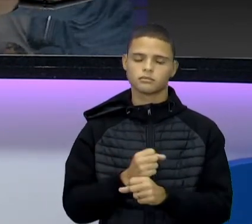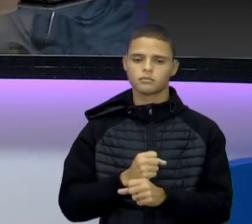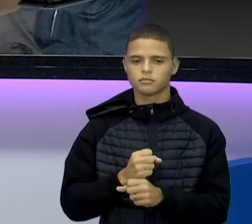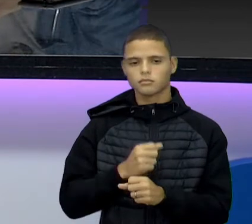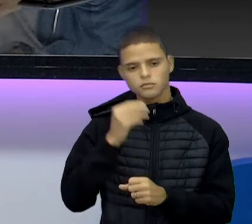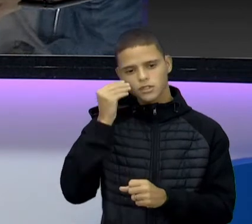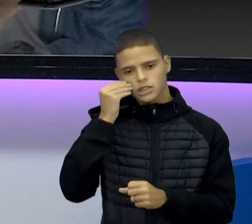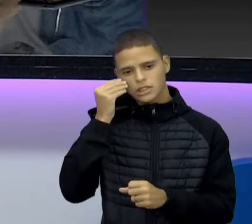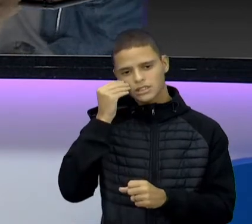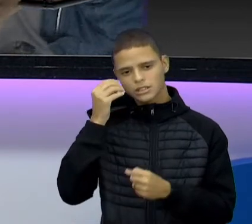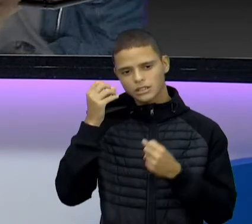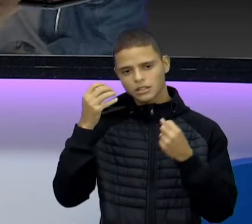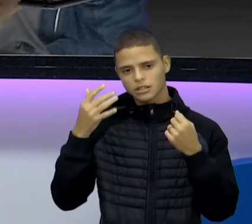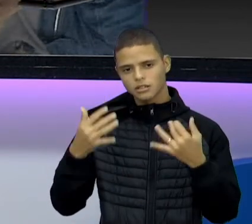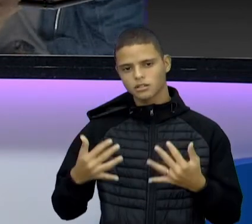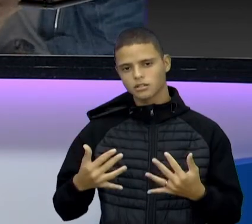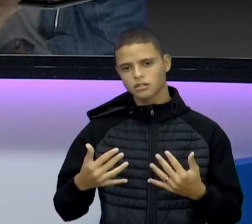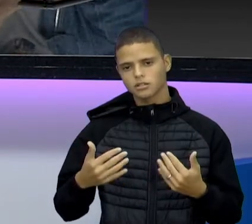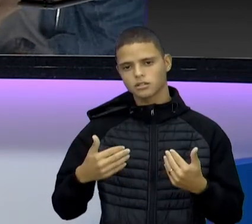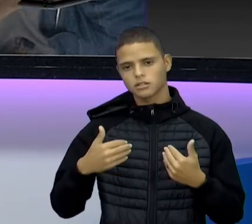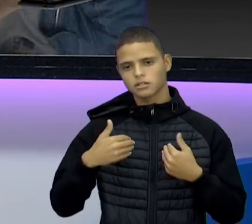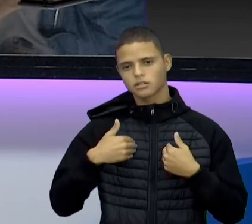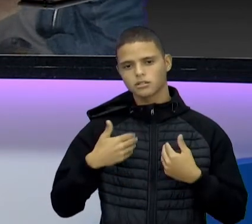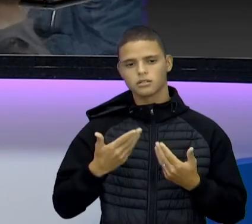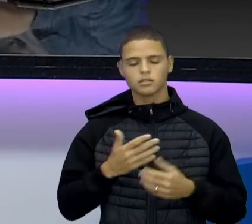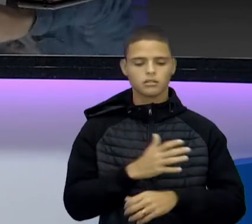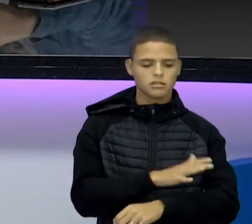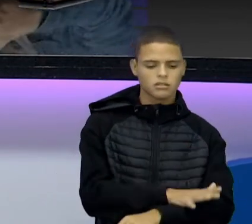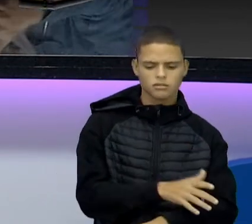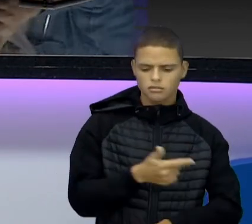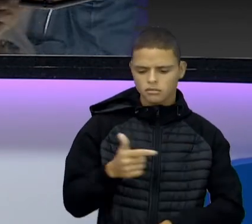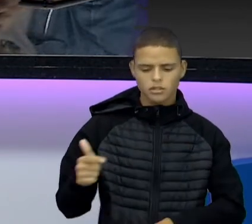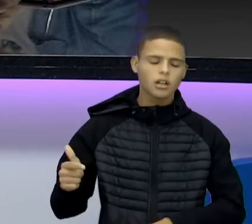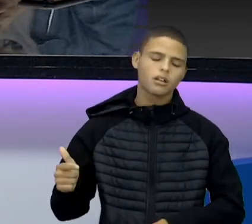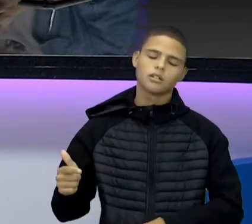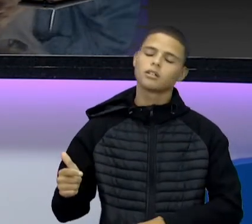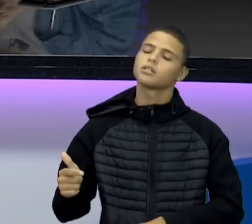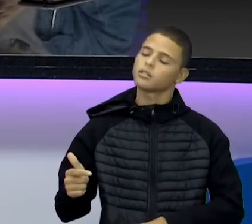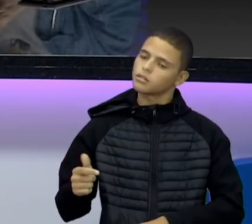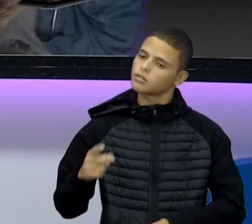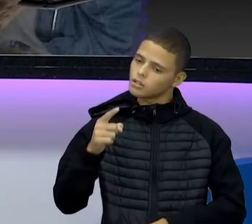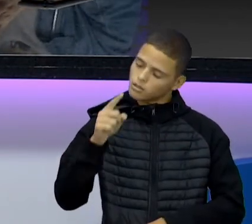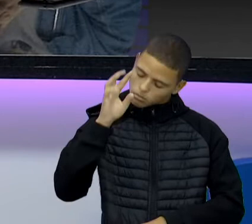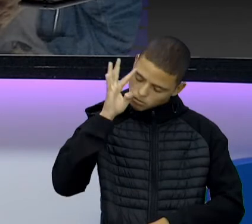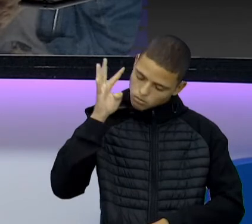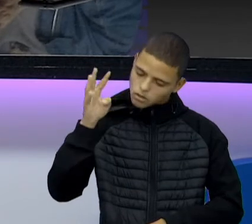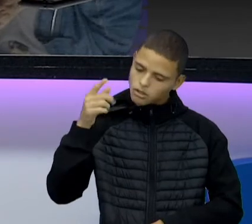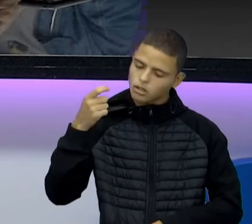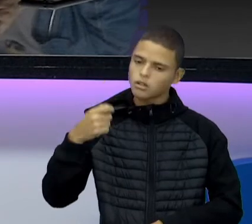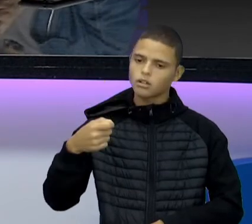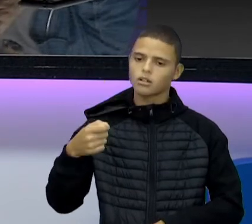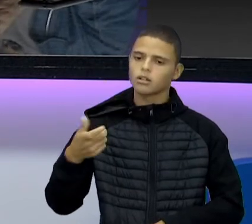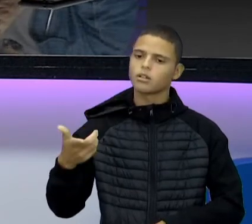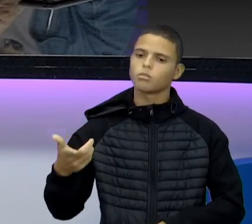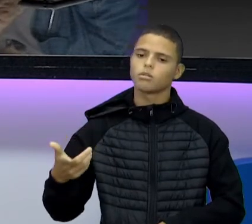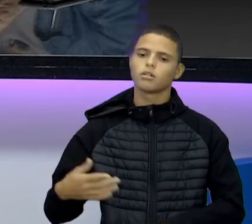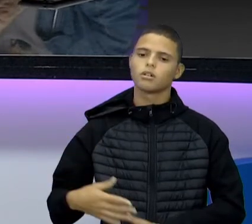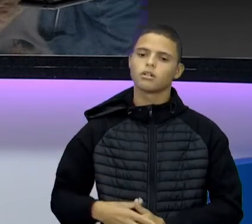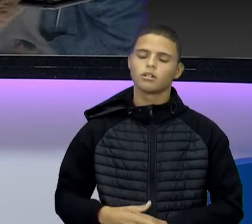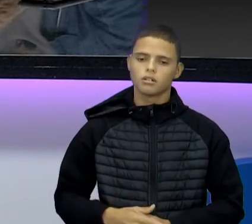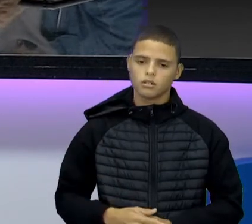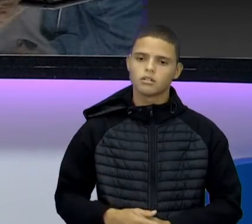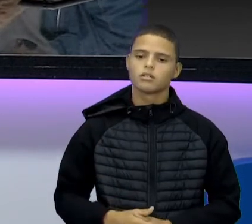tentar justificar de que eu não sou racista, de que eu não tenho essas práticas. Mas quando você tenta justificar aquilo